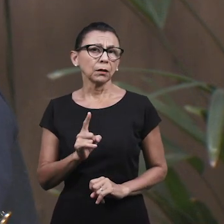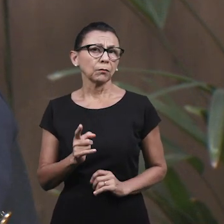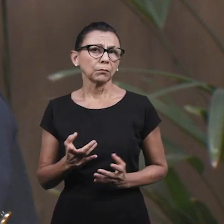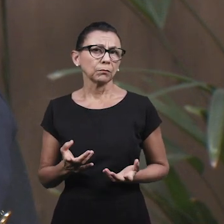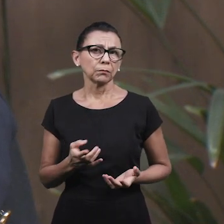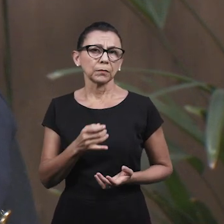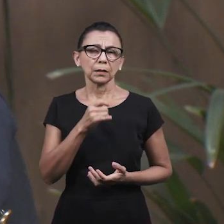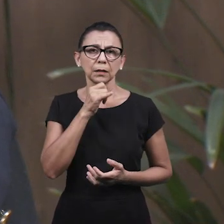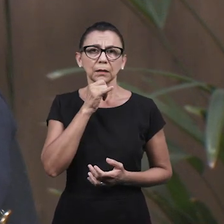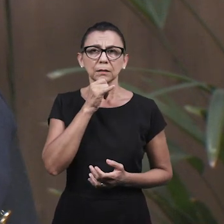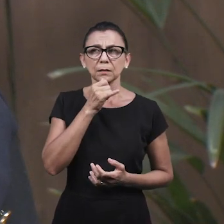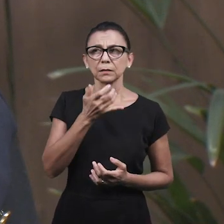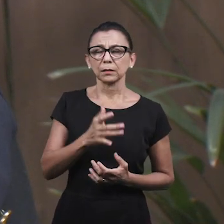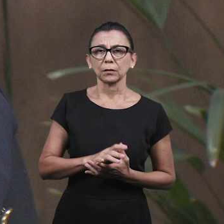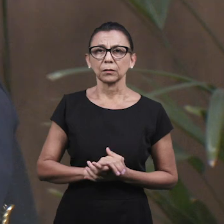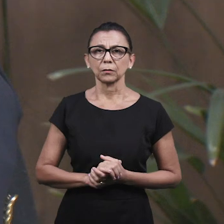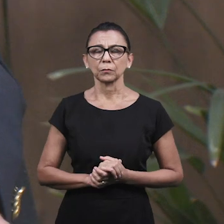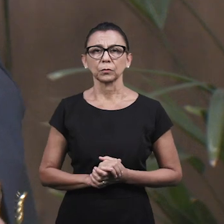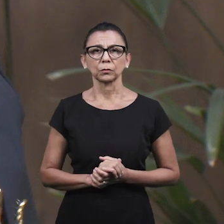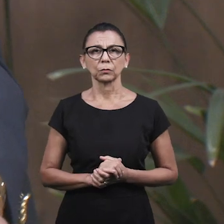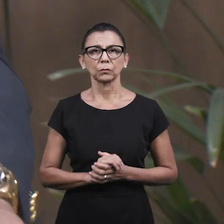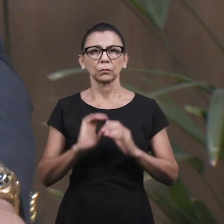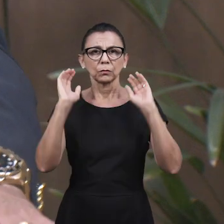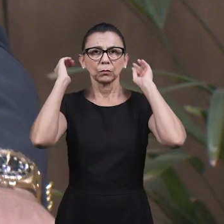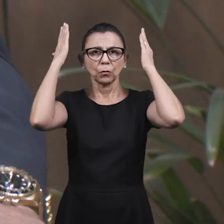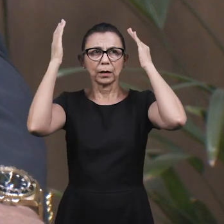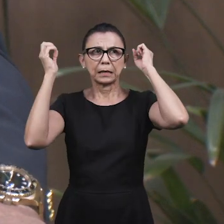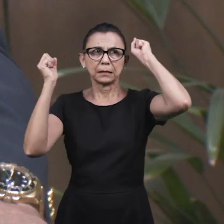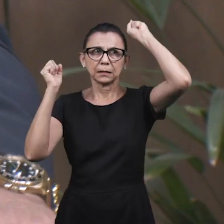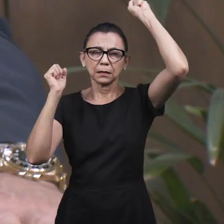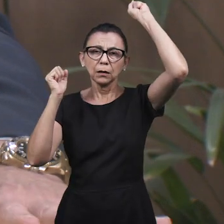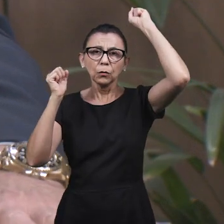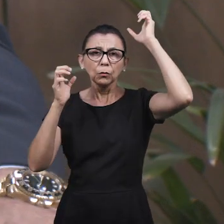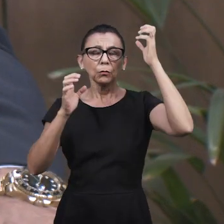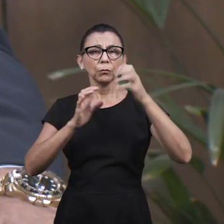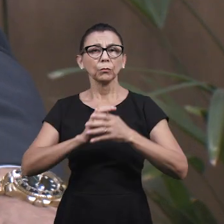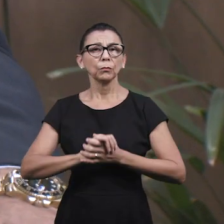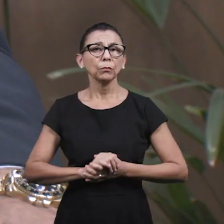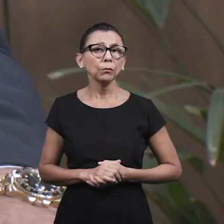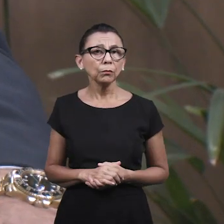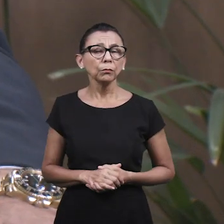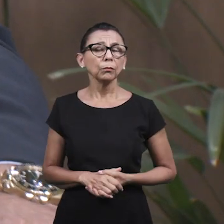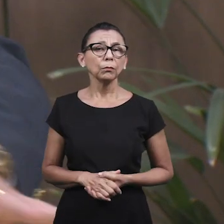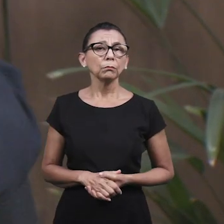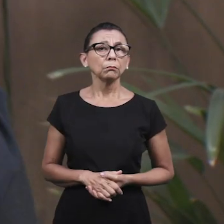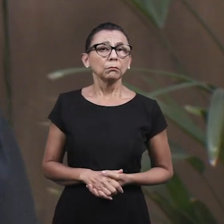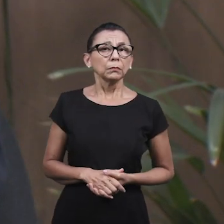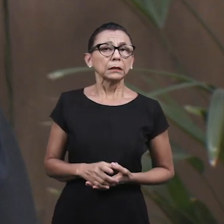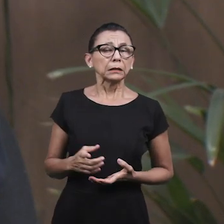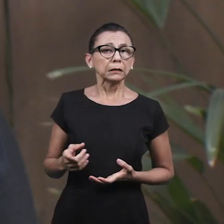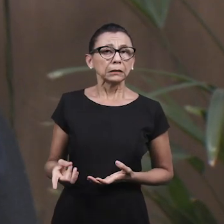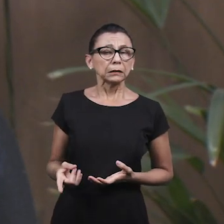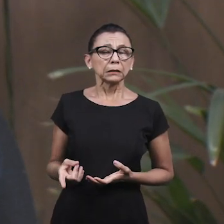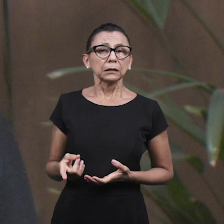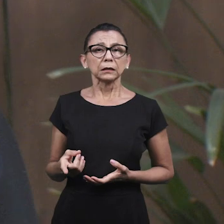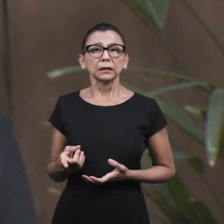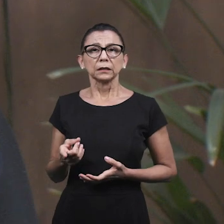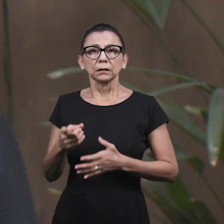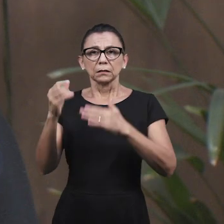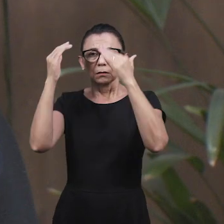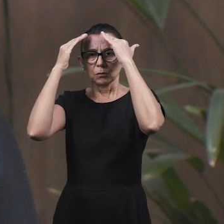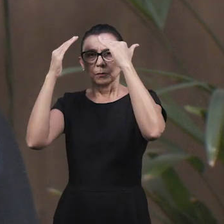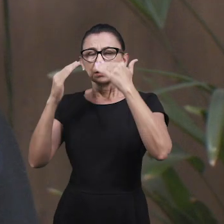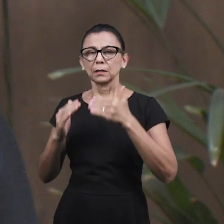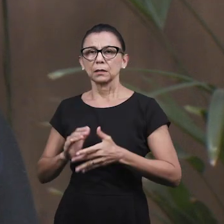de Saul com Sim. Samuel, que o Senhor chamou o pecado de Saul de idolatria. Agora, o